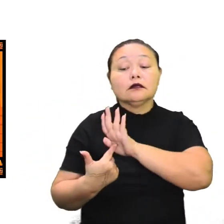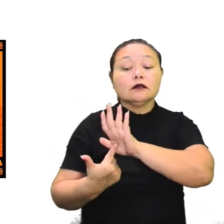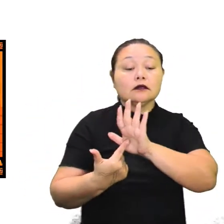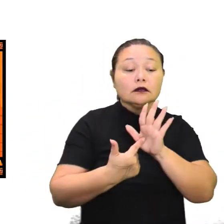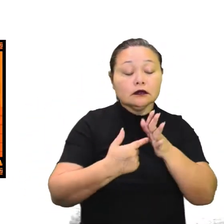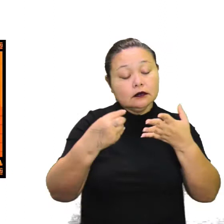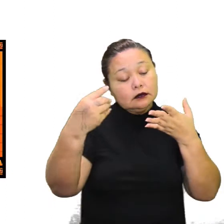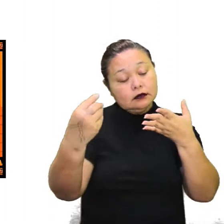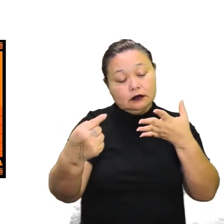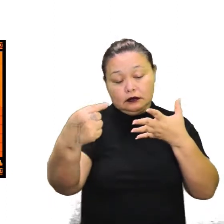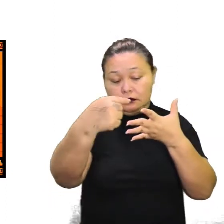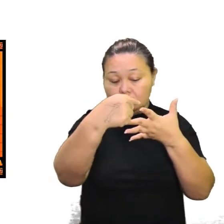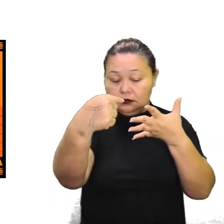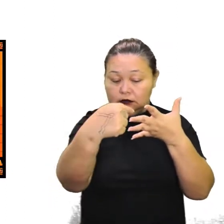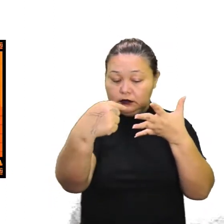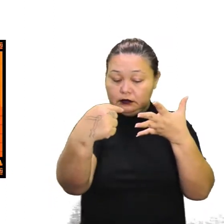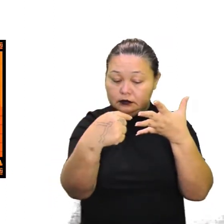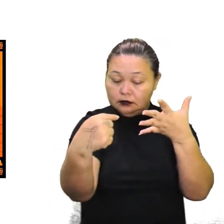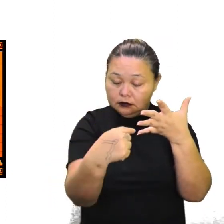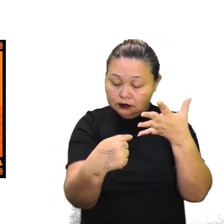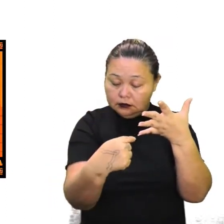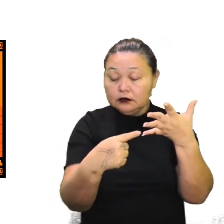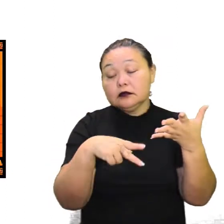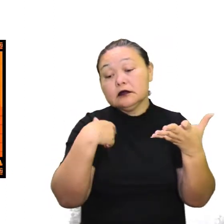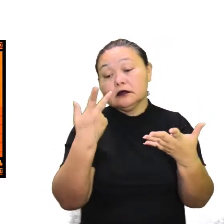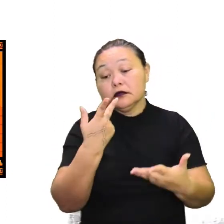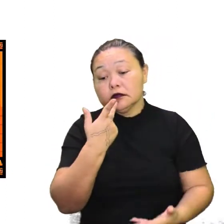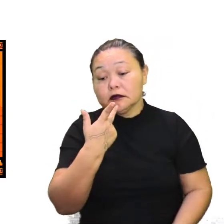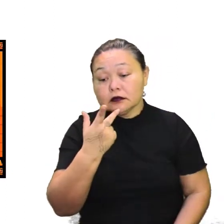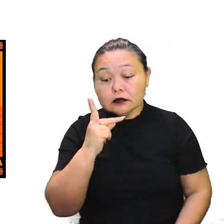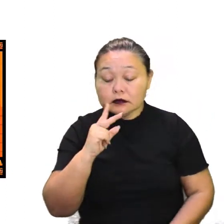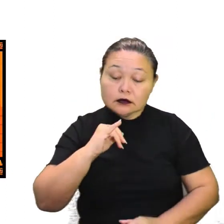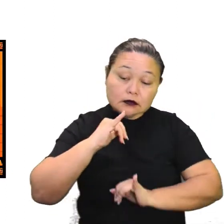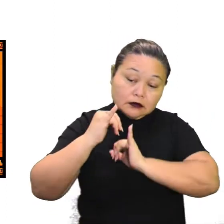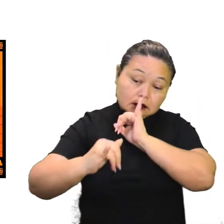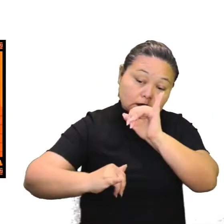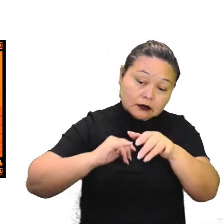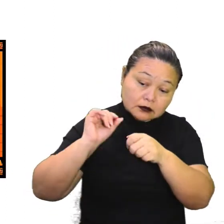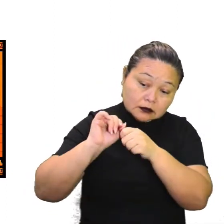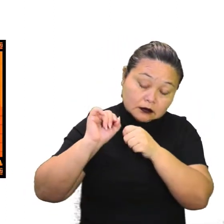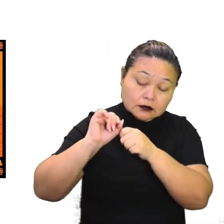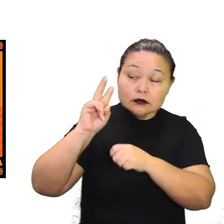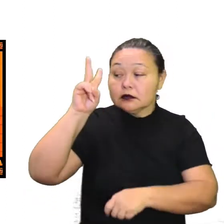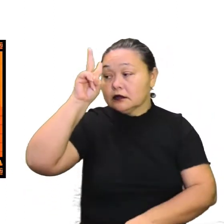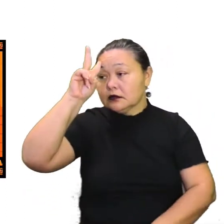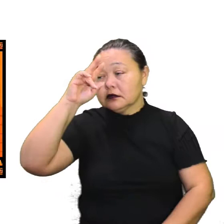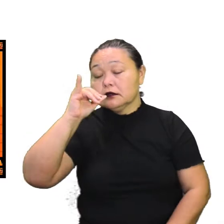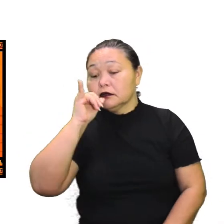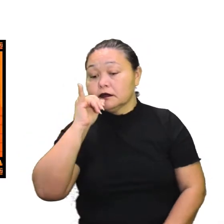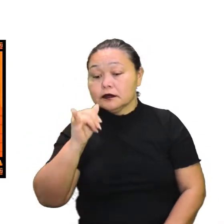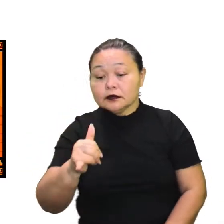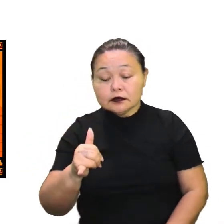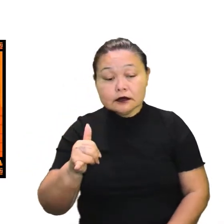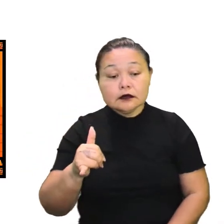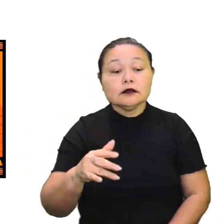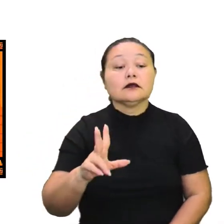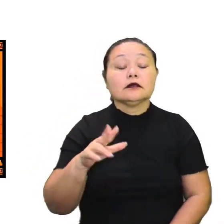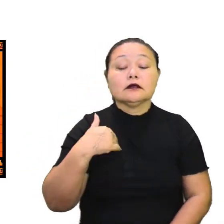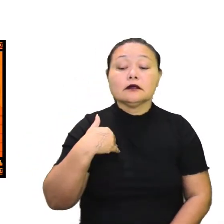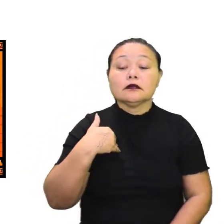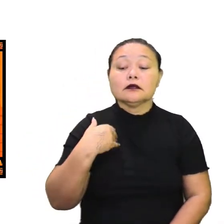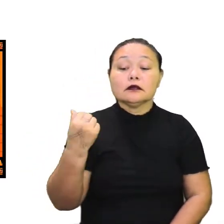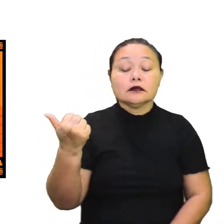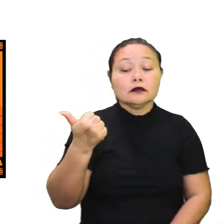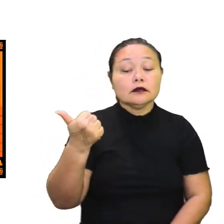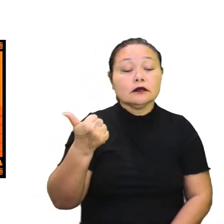aí os elementos, porque quando eu vou contar uma história, automaticamente eu preciso ter elementos.